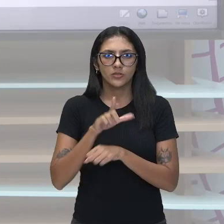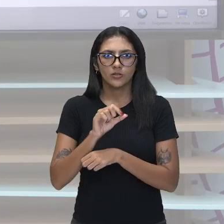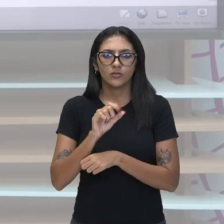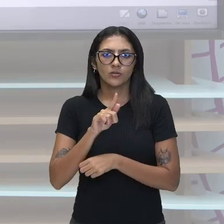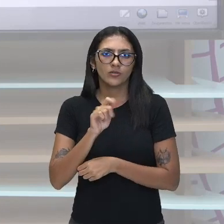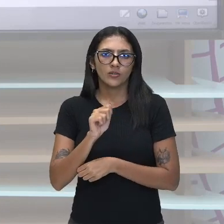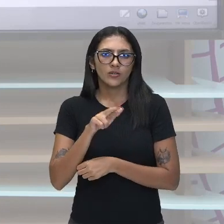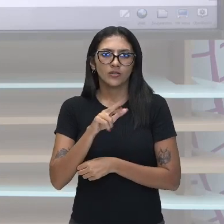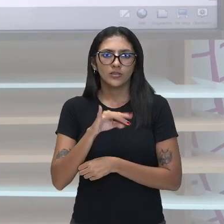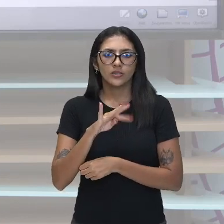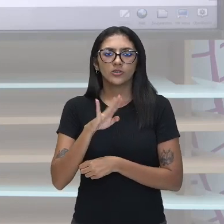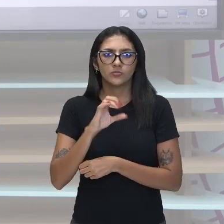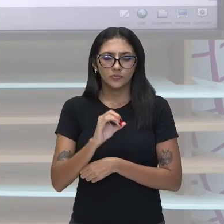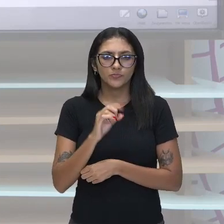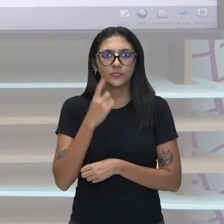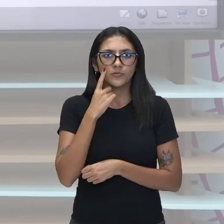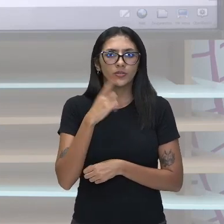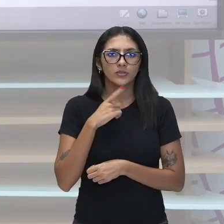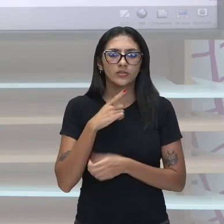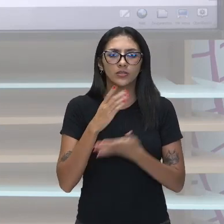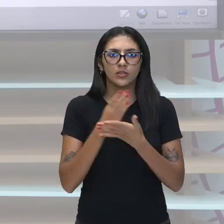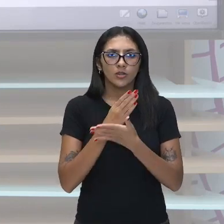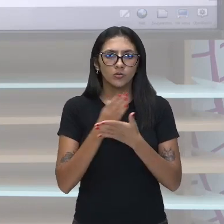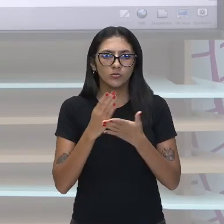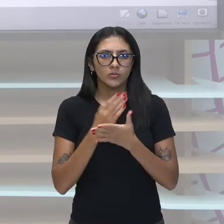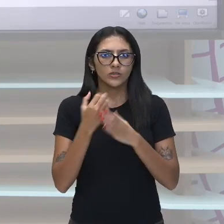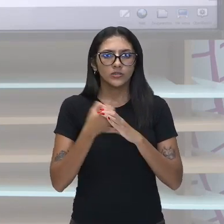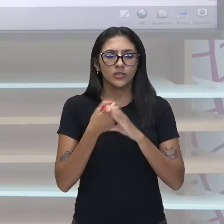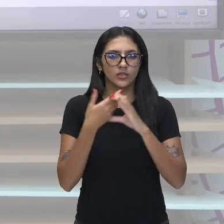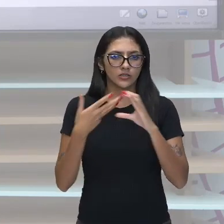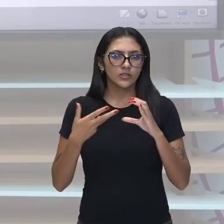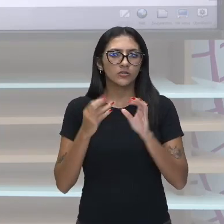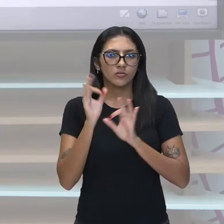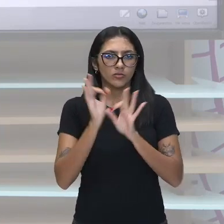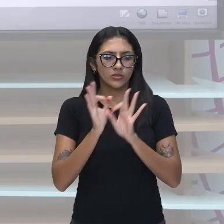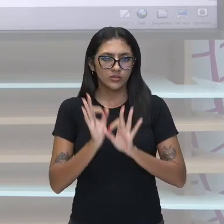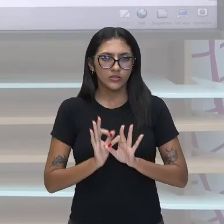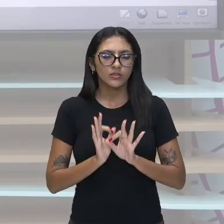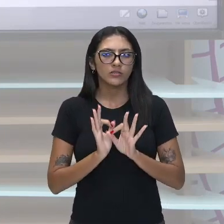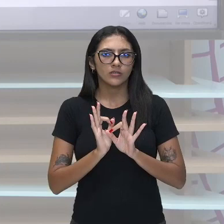Nós temos as propriedades logarítmicas, né, que é objeto